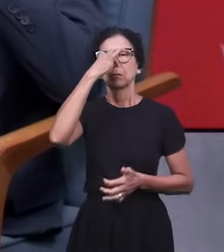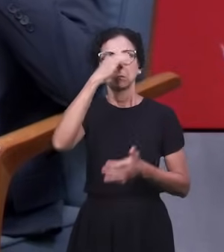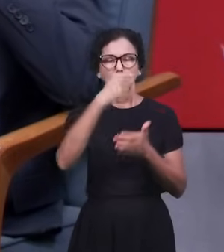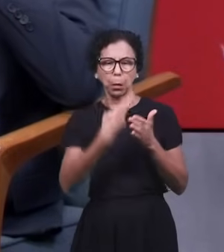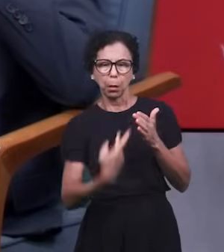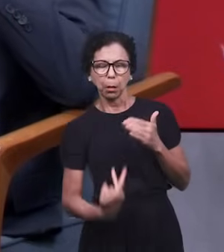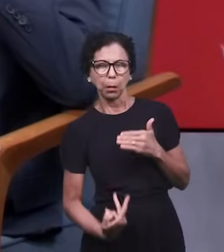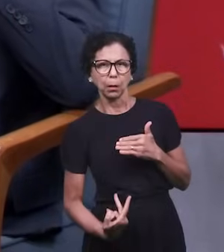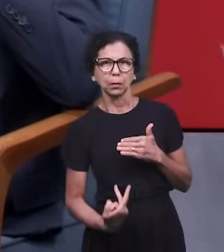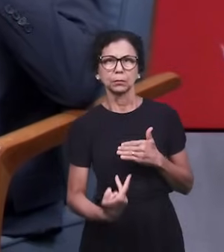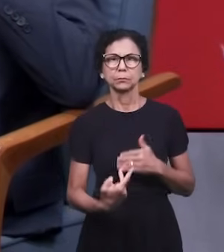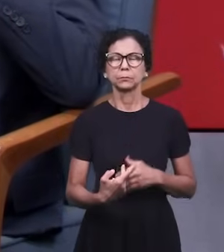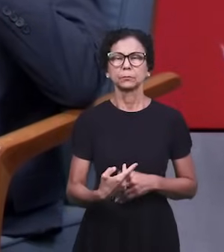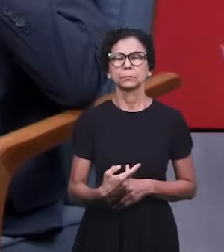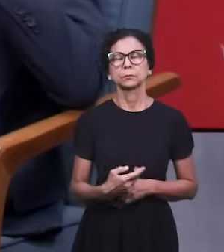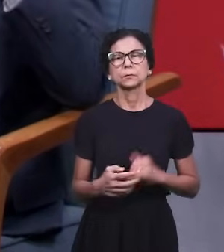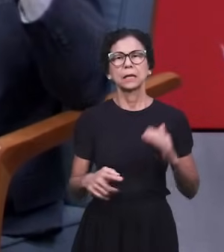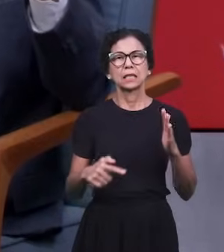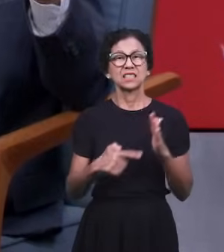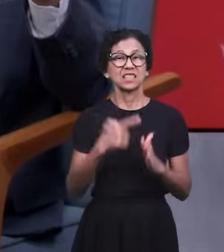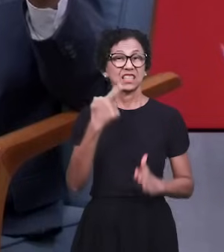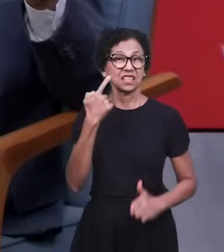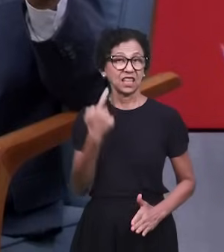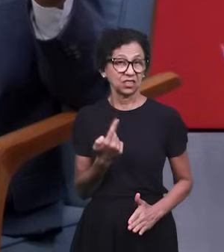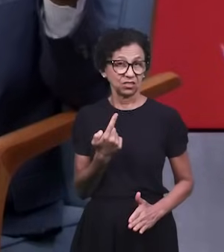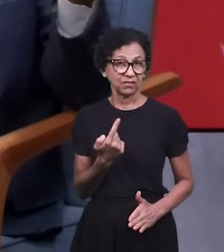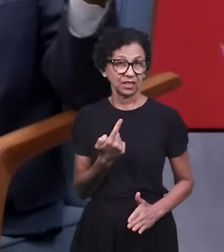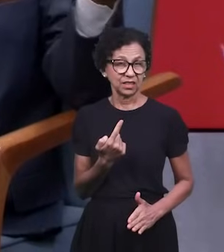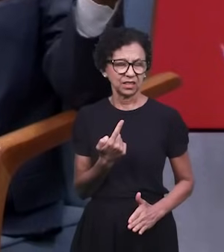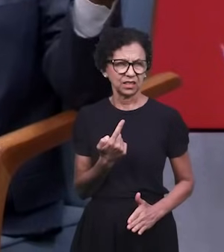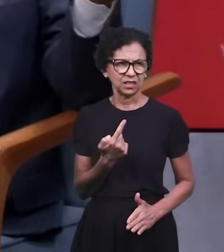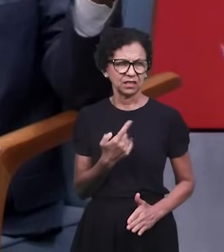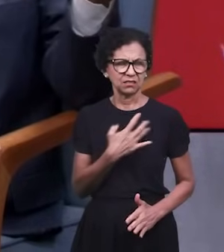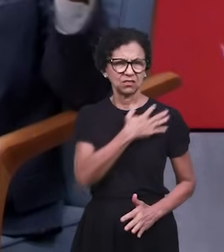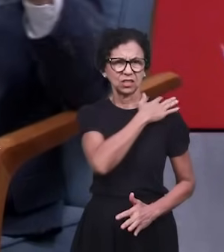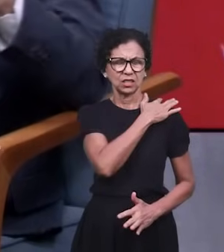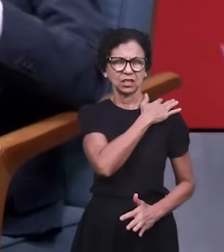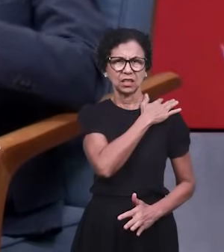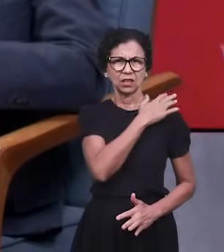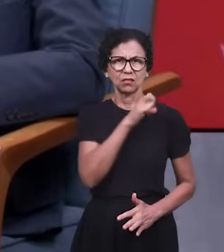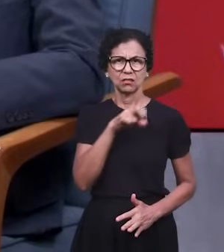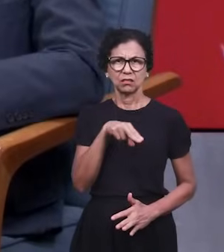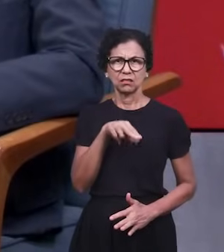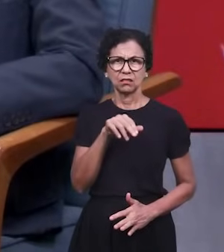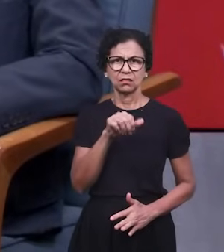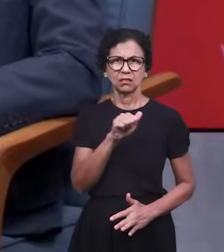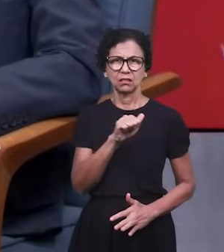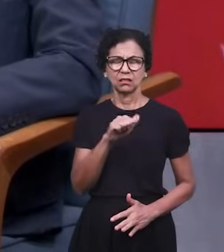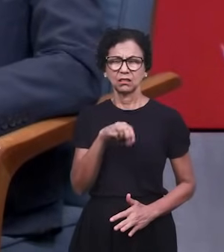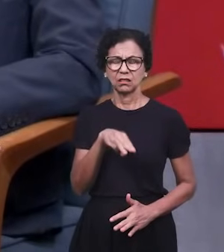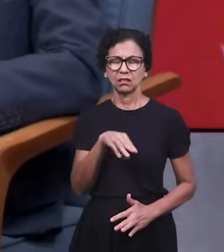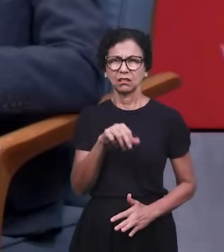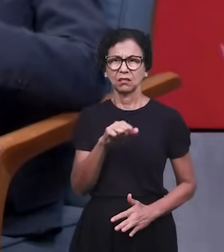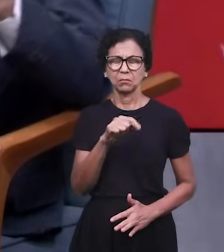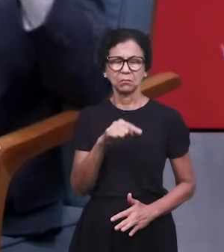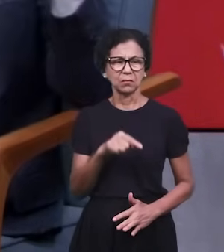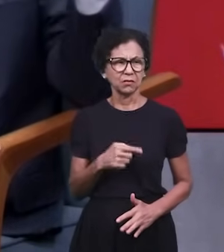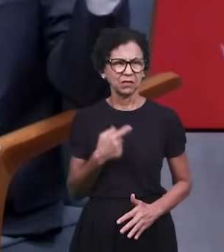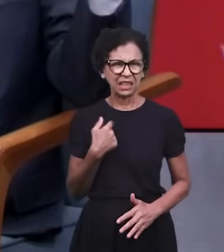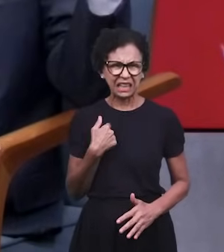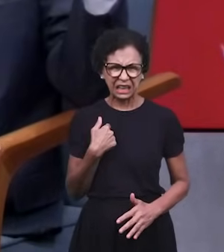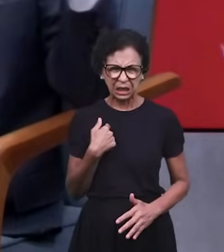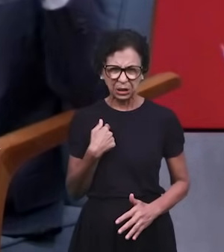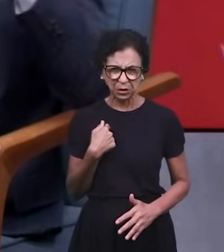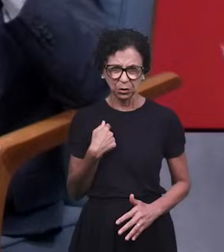Naamã não gostou daquilo. Mas mandar eu mergulhar 7 vezes aqui, né? Tem os